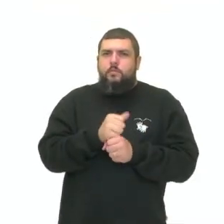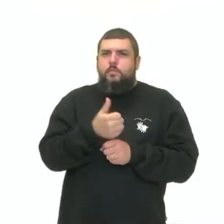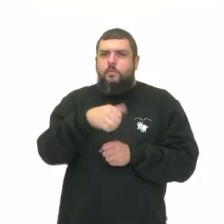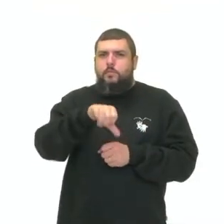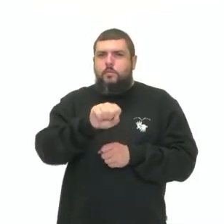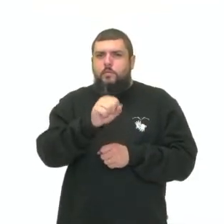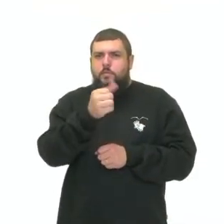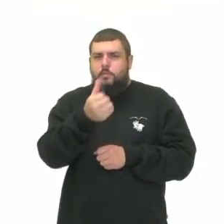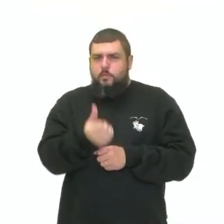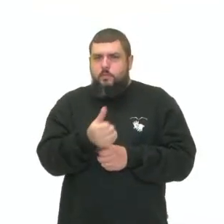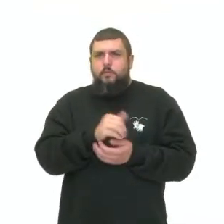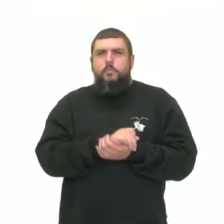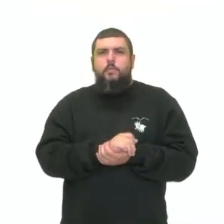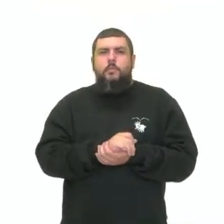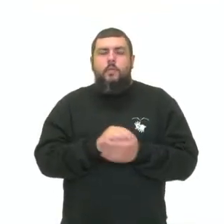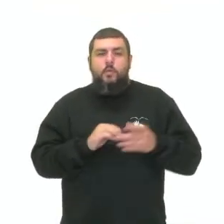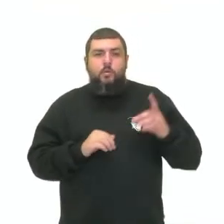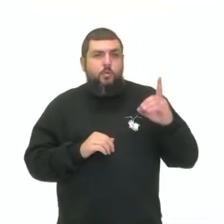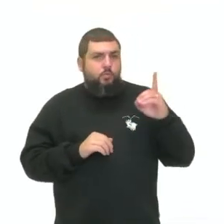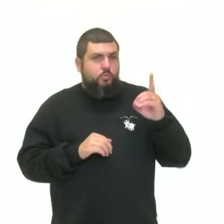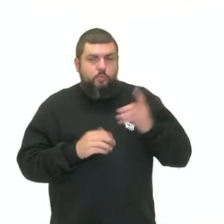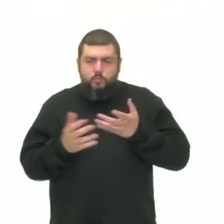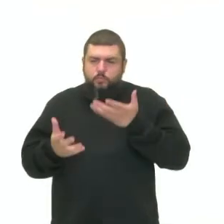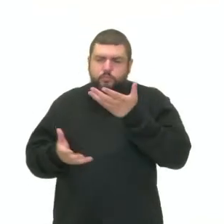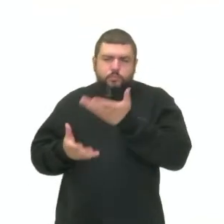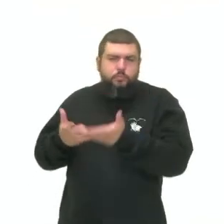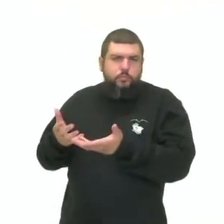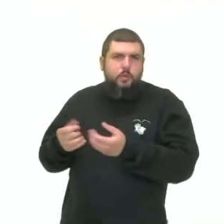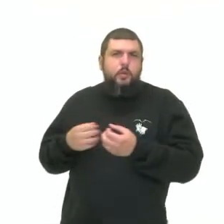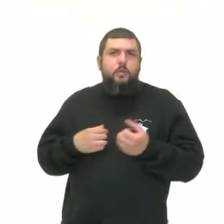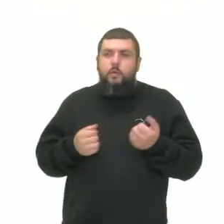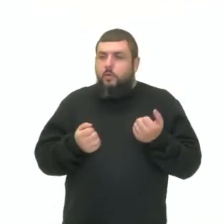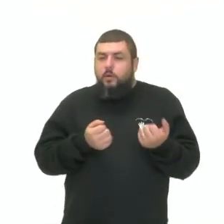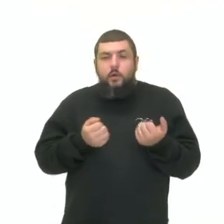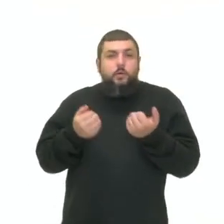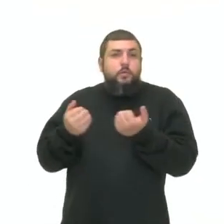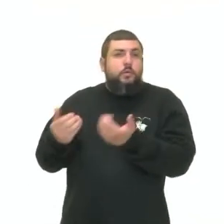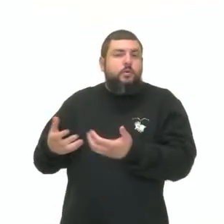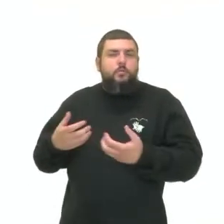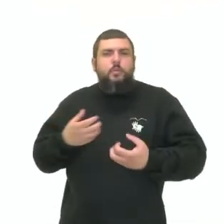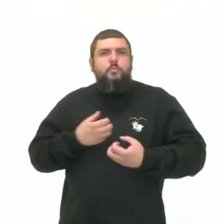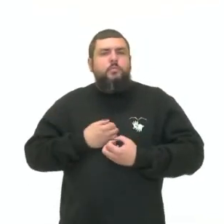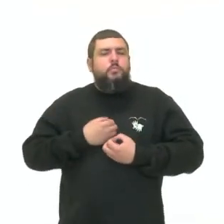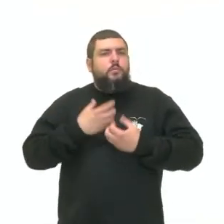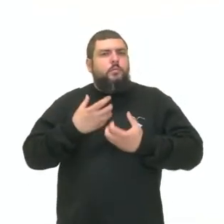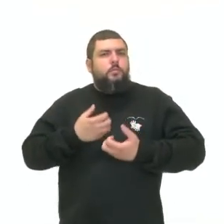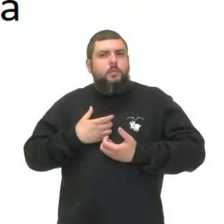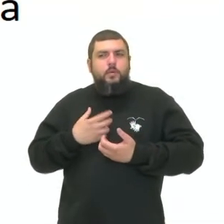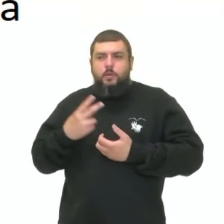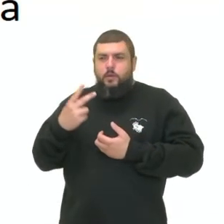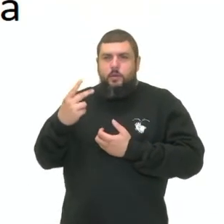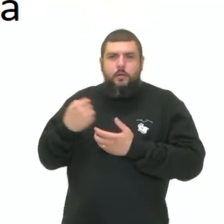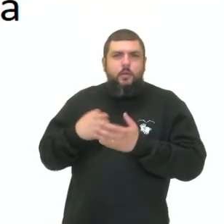a autora, o que o Drummond fez? Enviou uma série de poemas para a editora Imago.